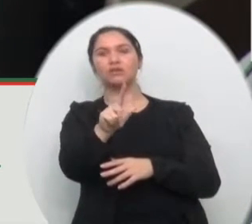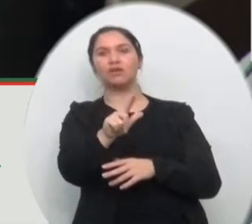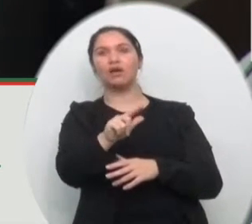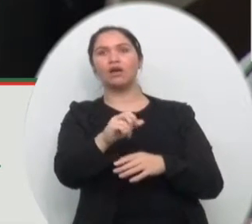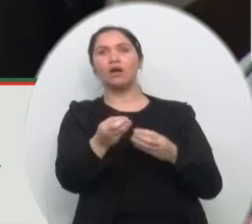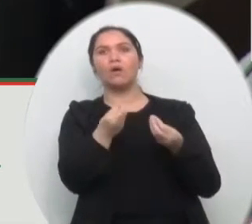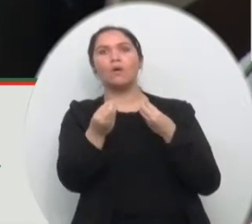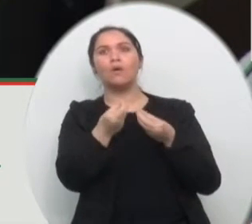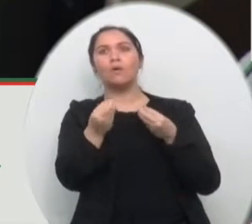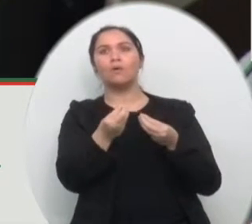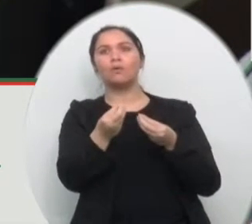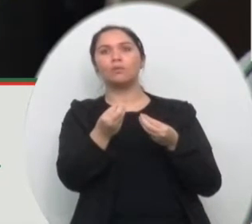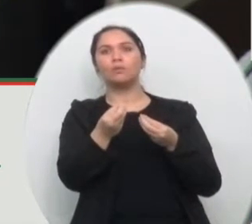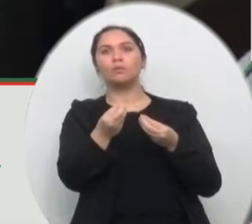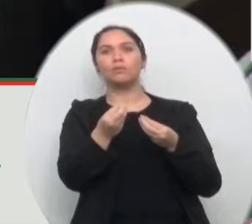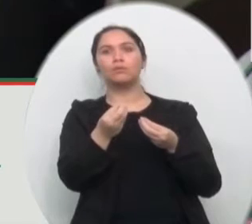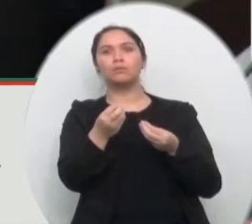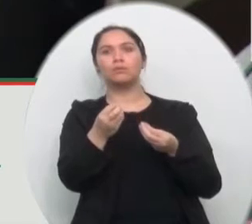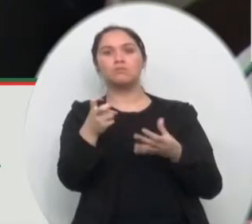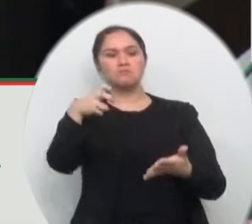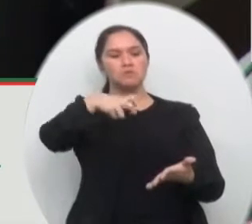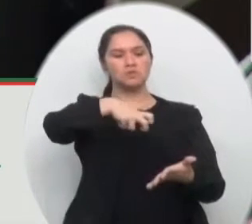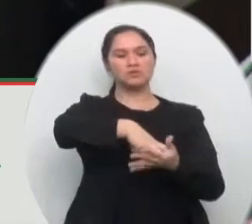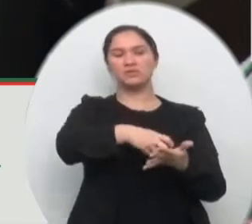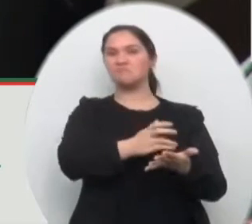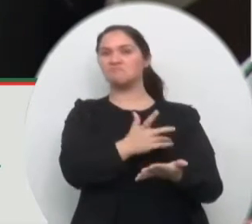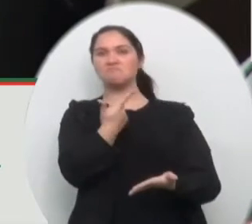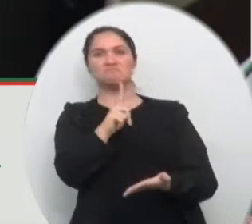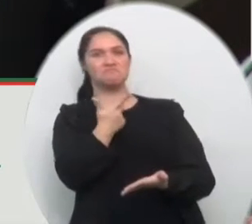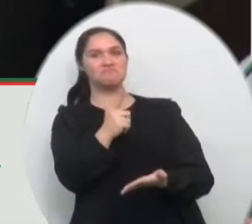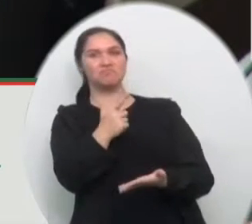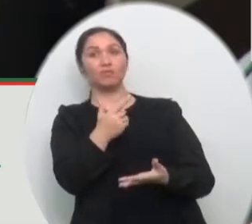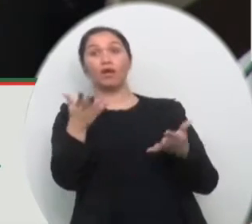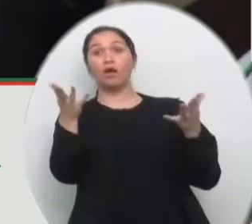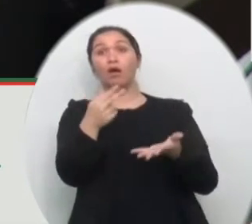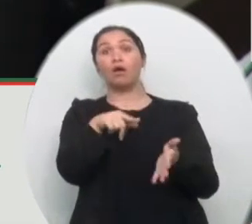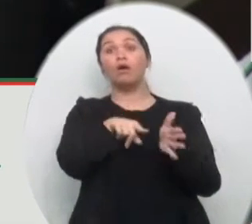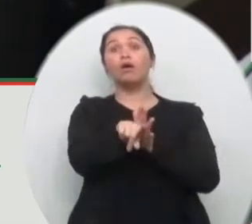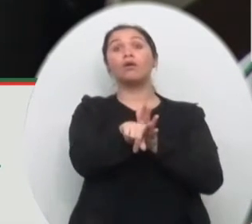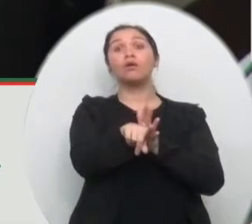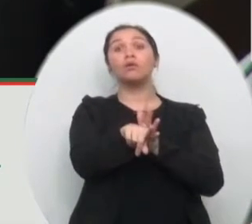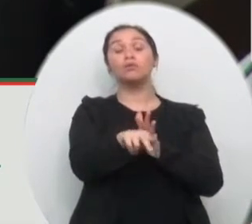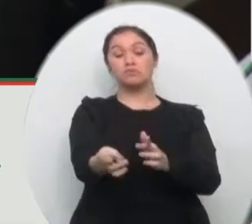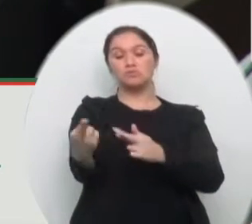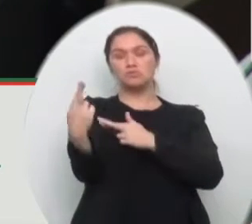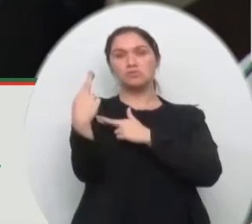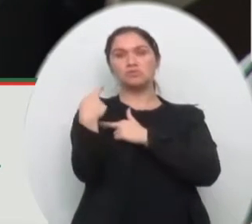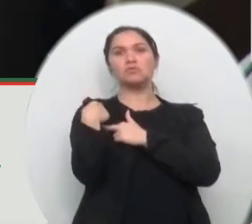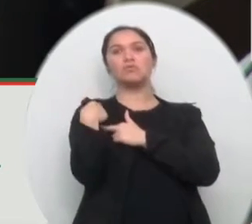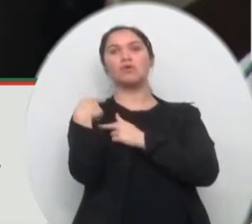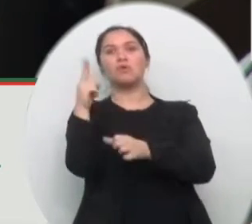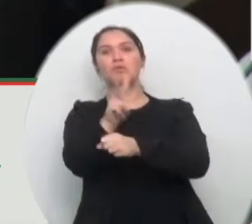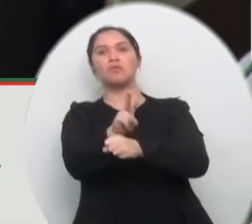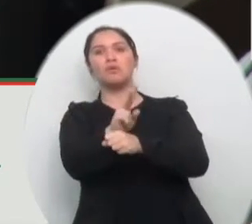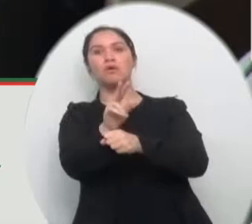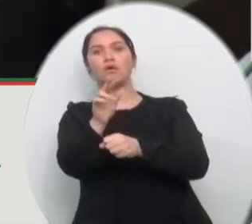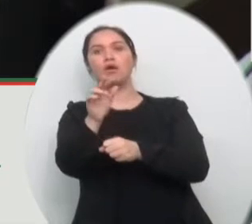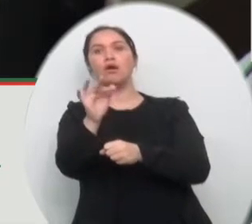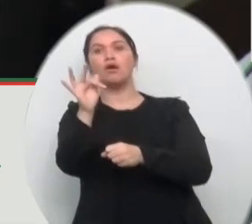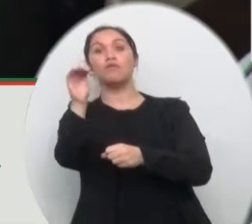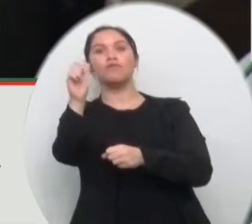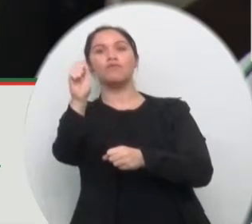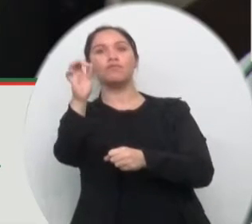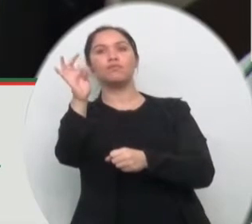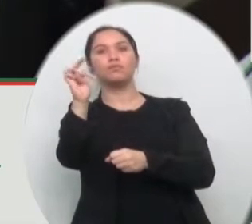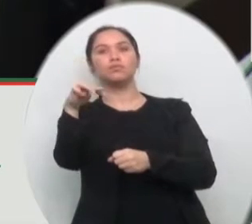impune. Onde estão os órgãos que fiscalizam? Fátima, o FANCRI, o que